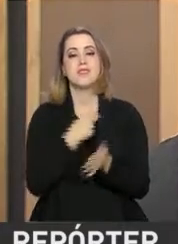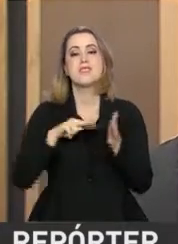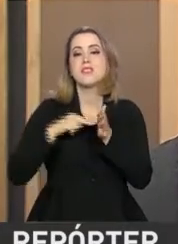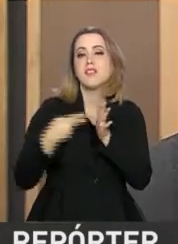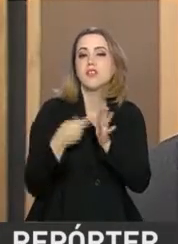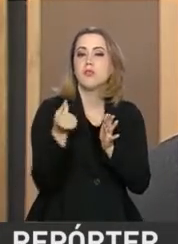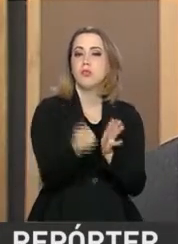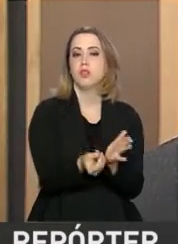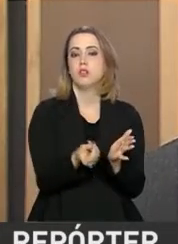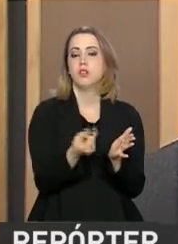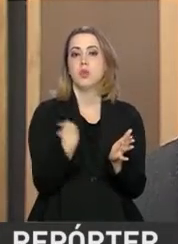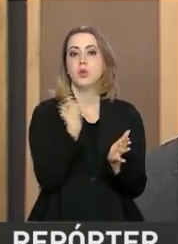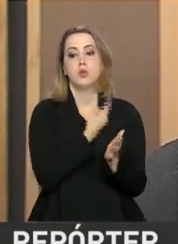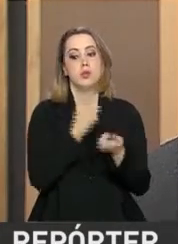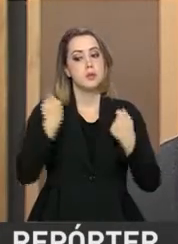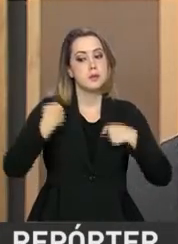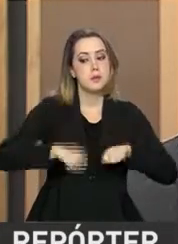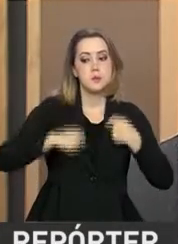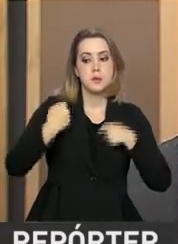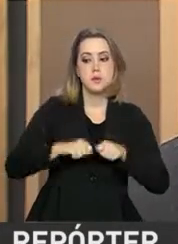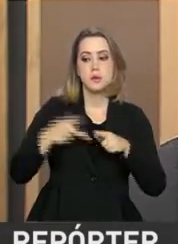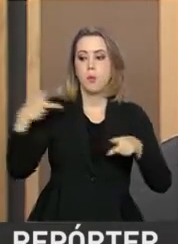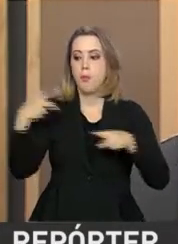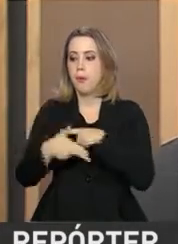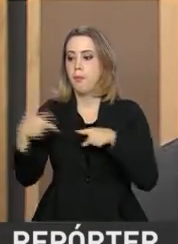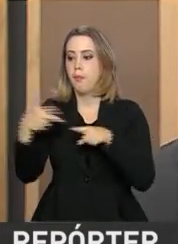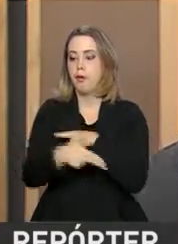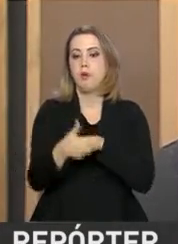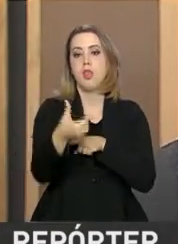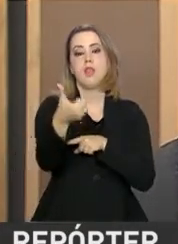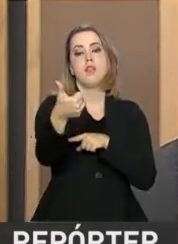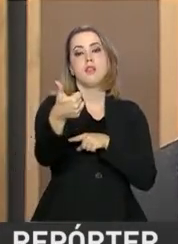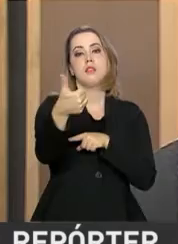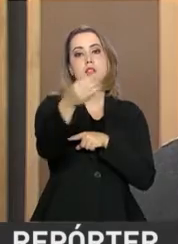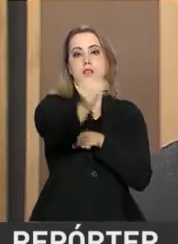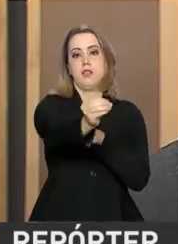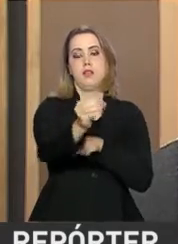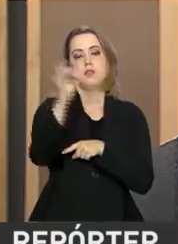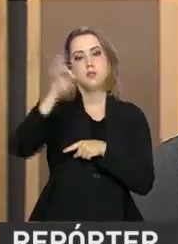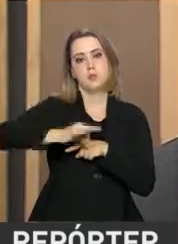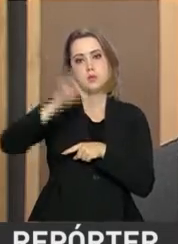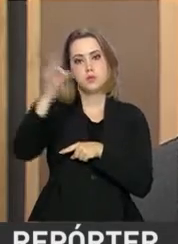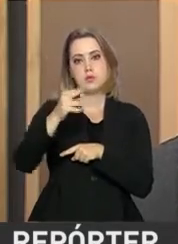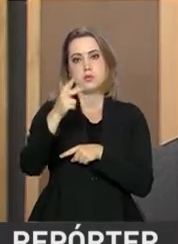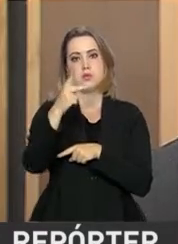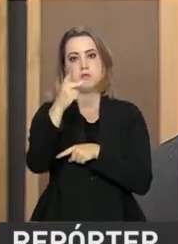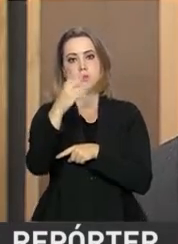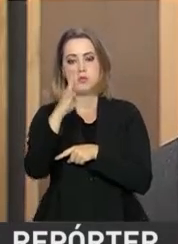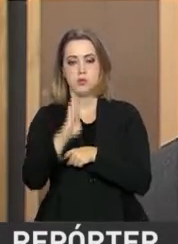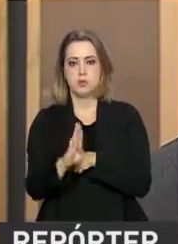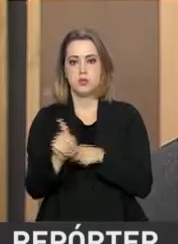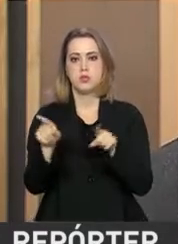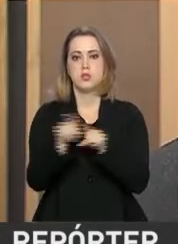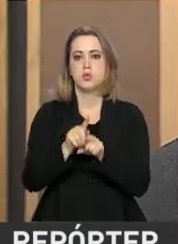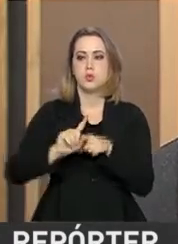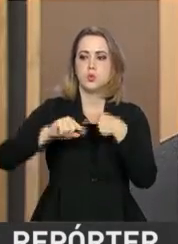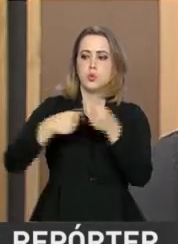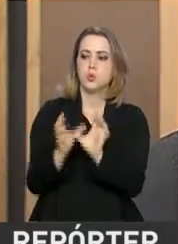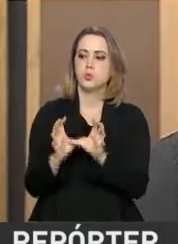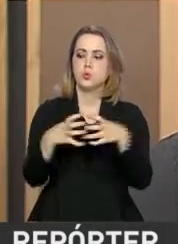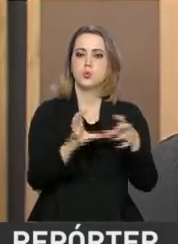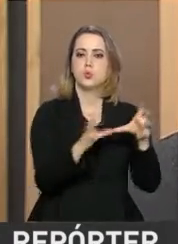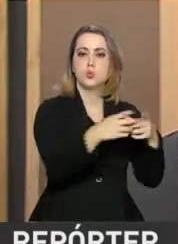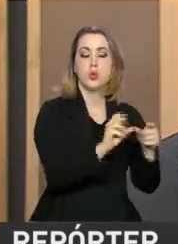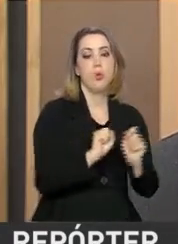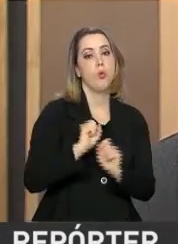que bom a gente vai ter que cortar gastos em 10 por cento do pib lá na frente em outras áreas para poder sustentar previdência